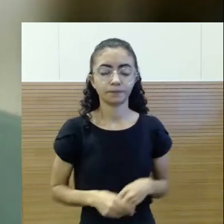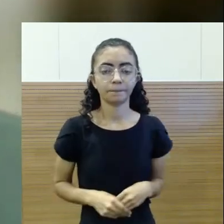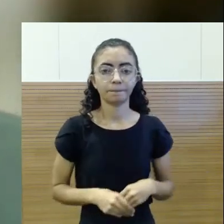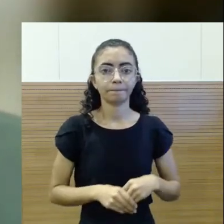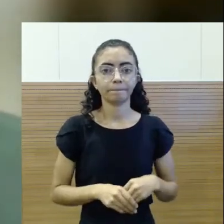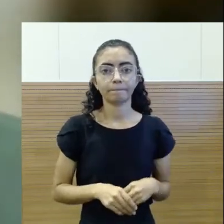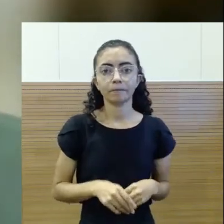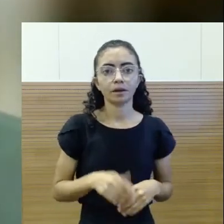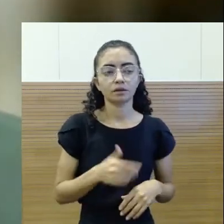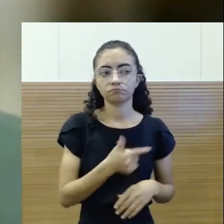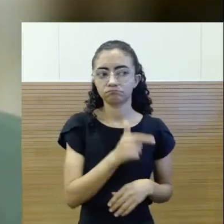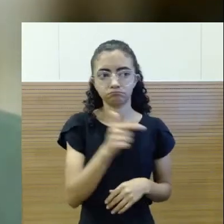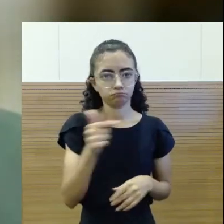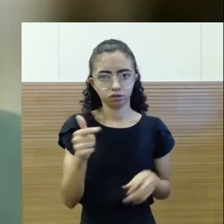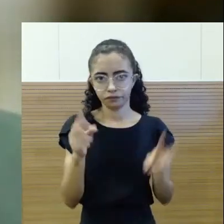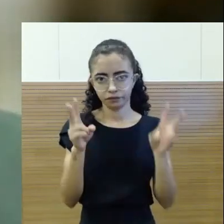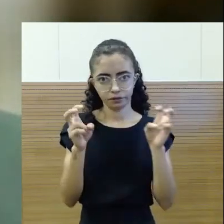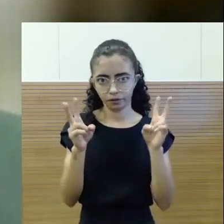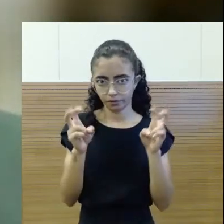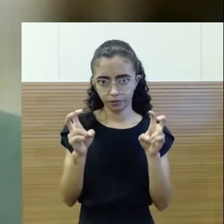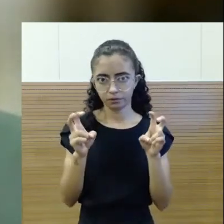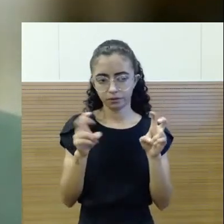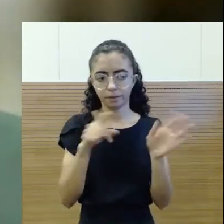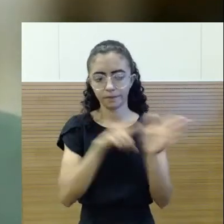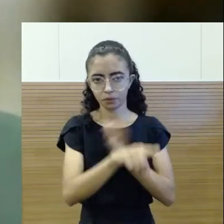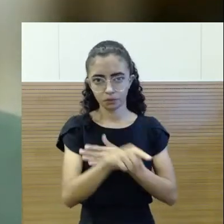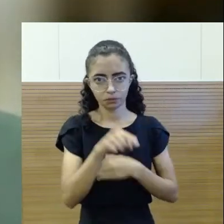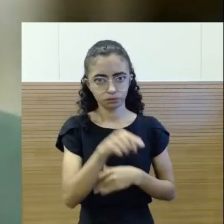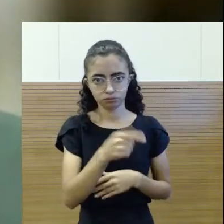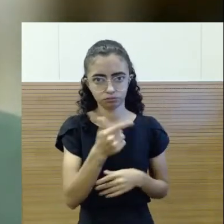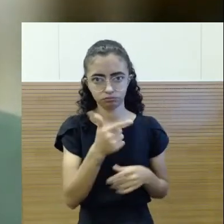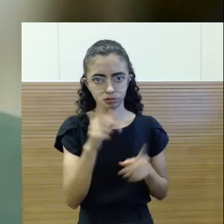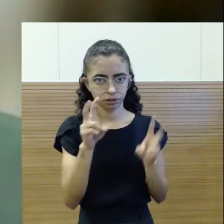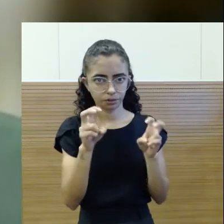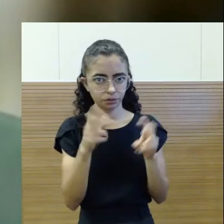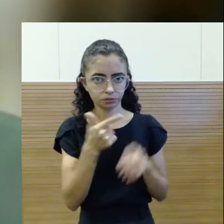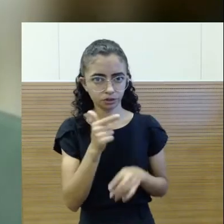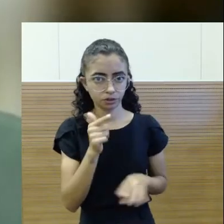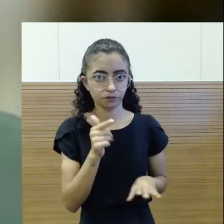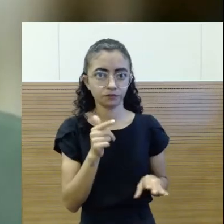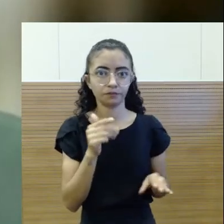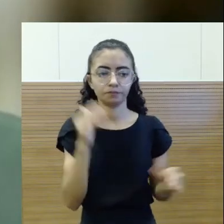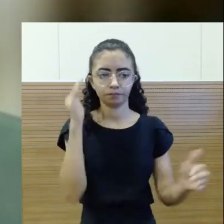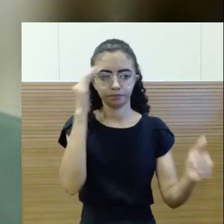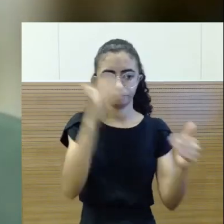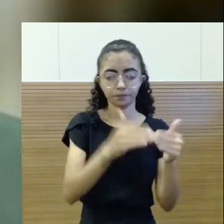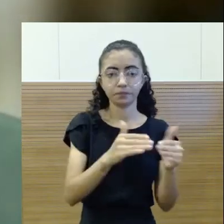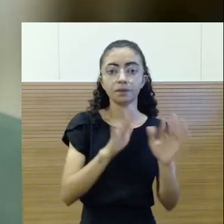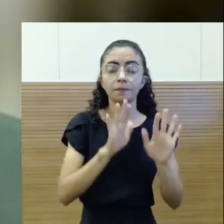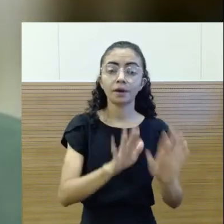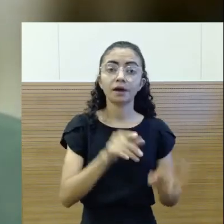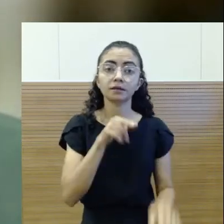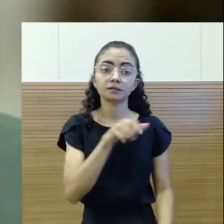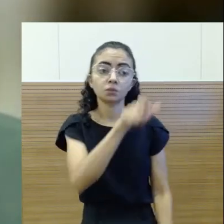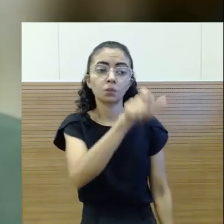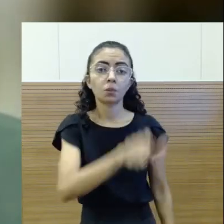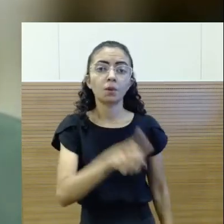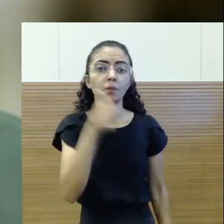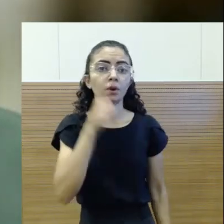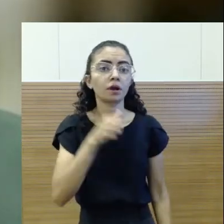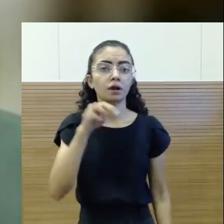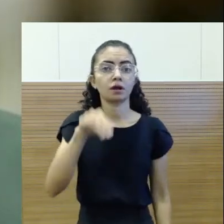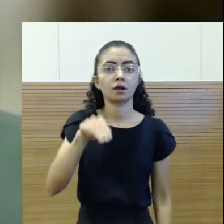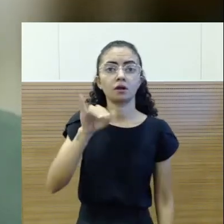né, pelos painelistas, mas é a preocupação da Miriam, né, perguntando